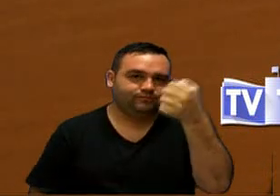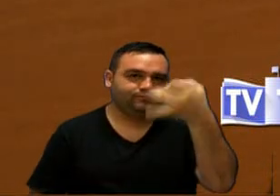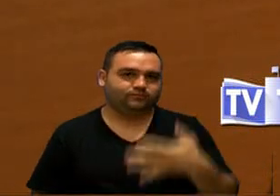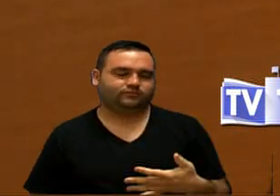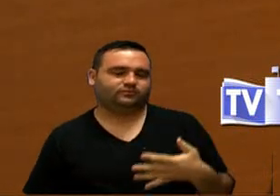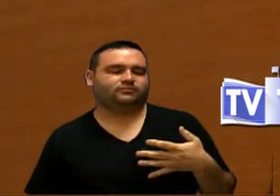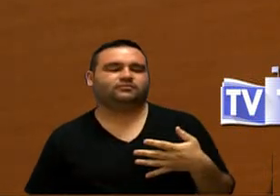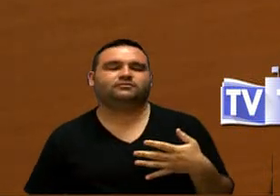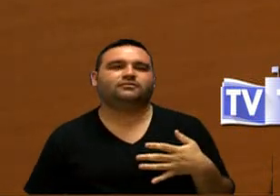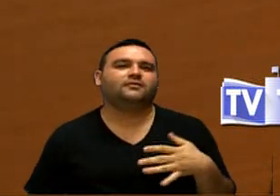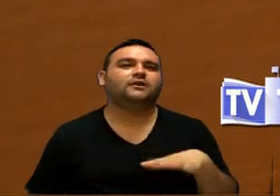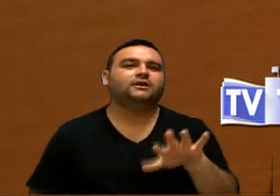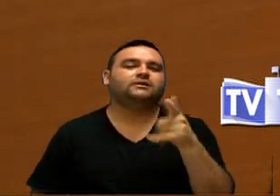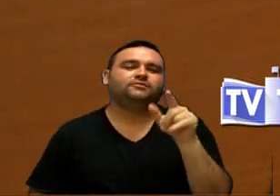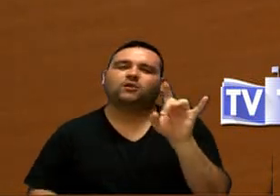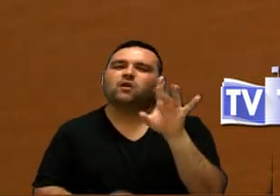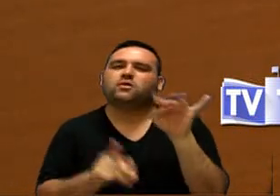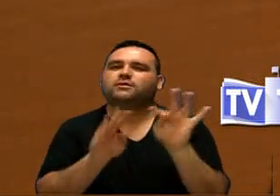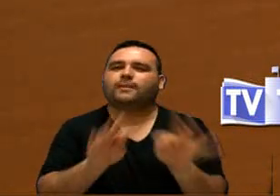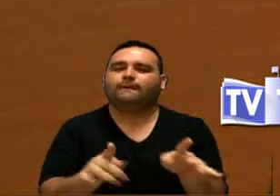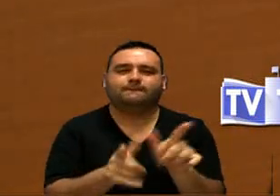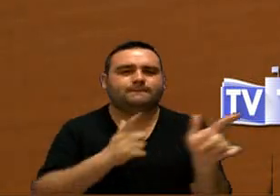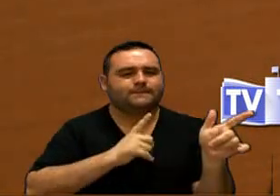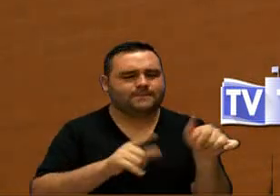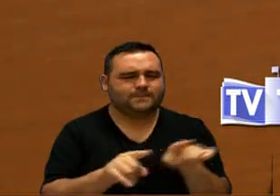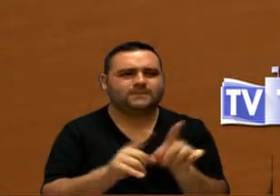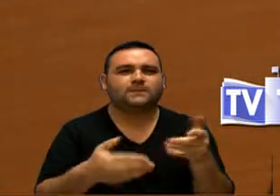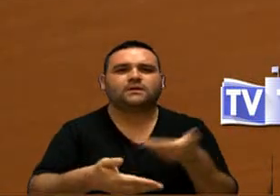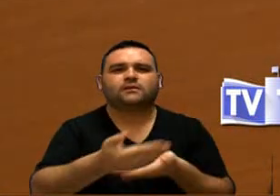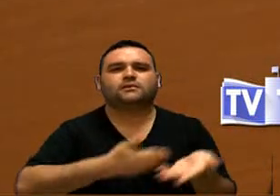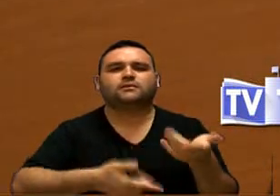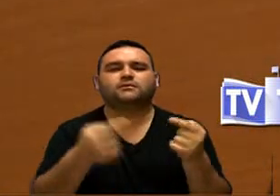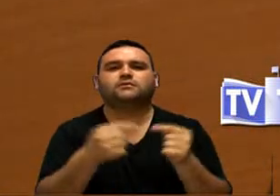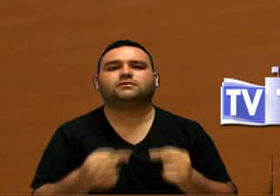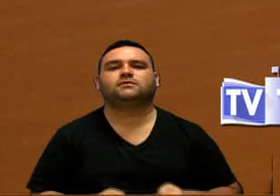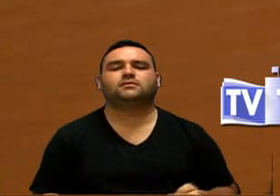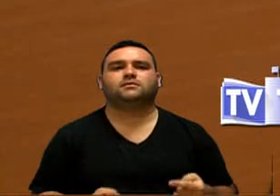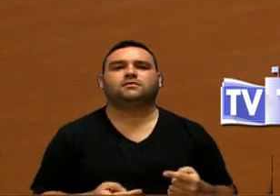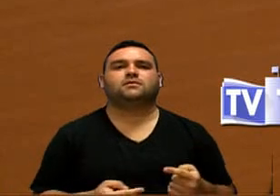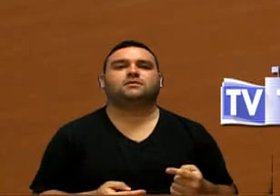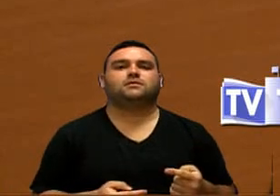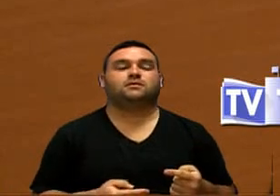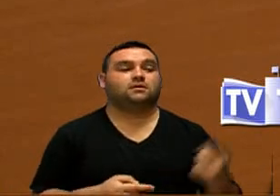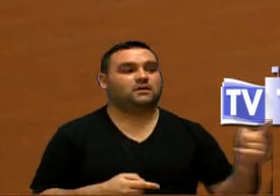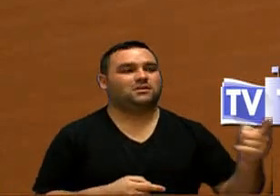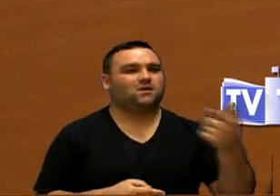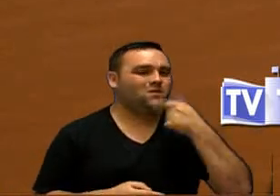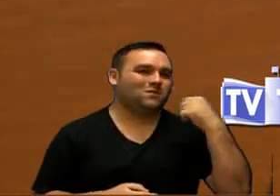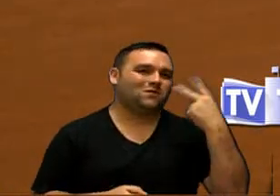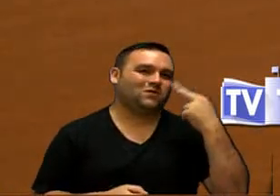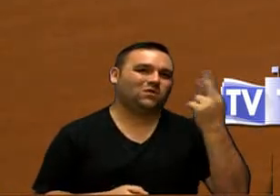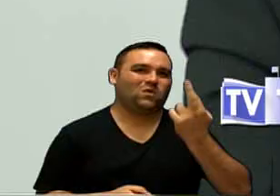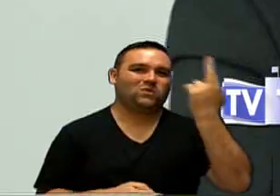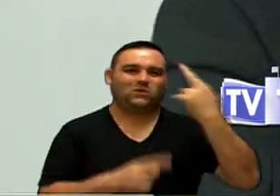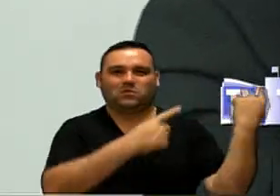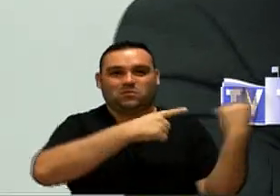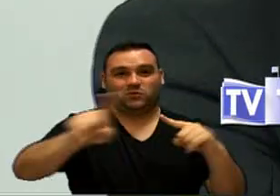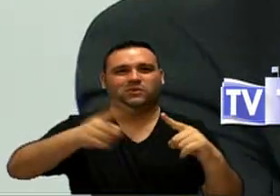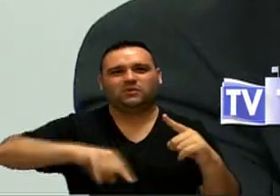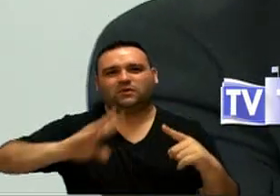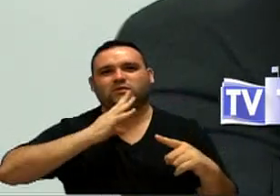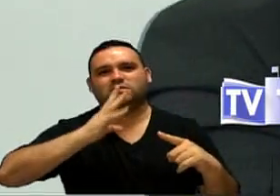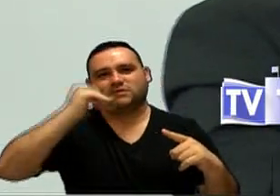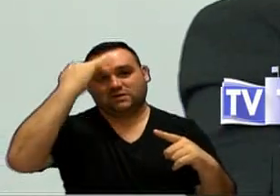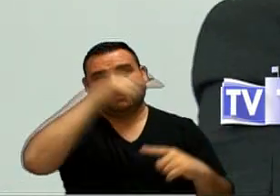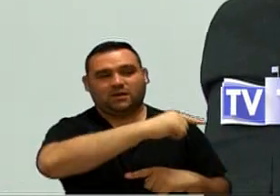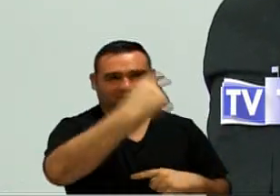aqui. Fazer um pequeno comentário com relação a... A artilharia do vereador Manga. Primeiro, nós conhecemos